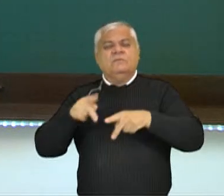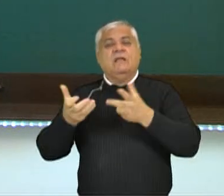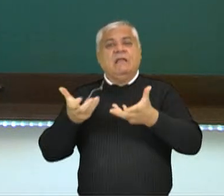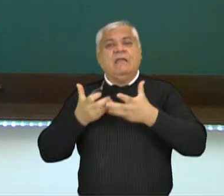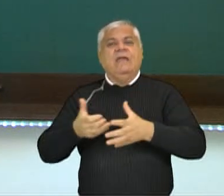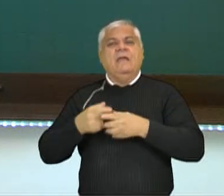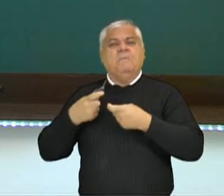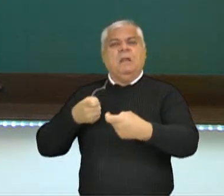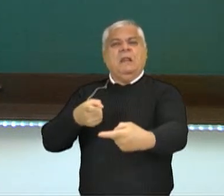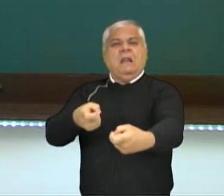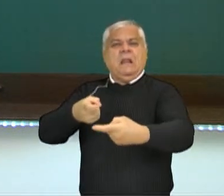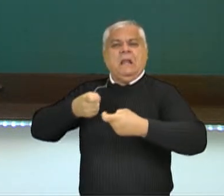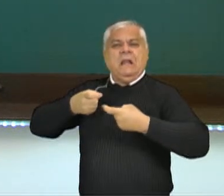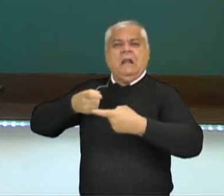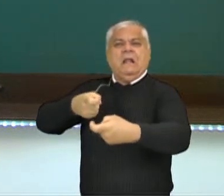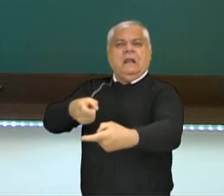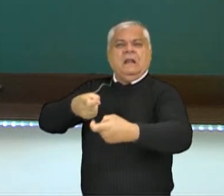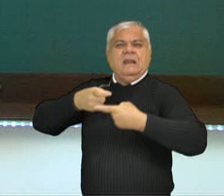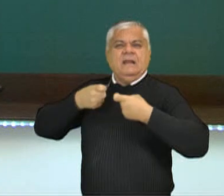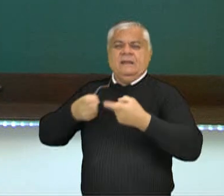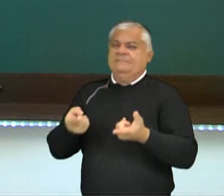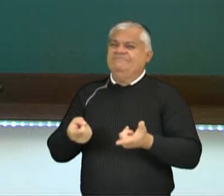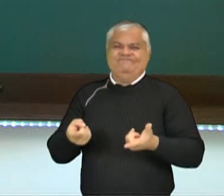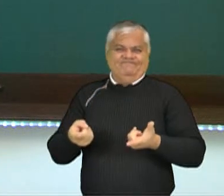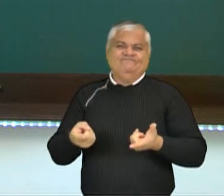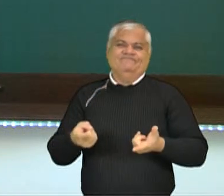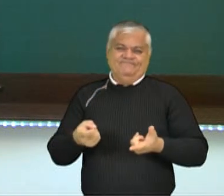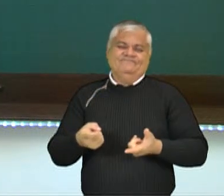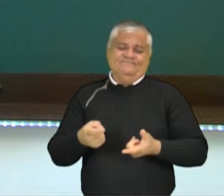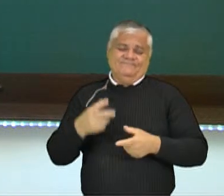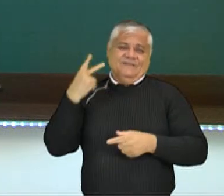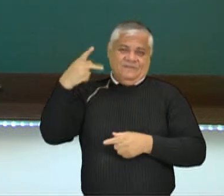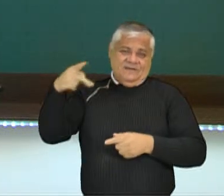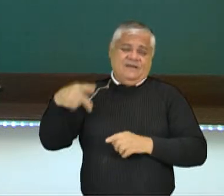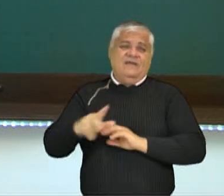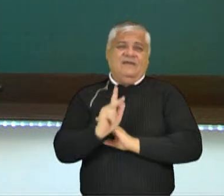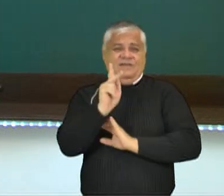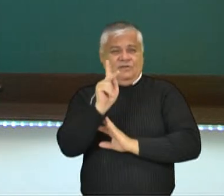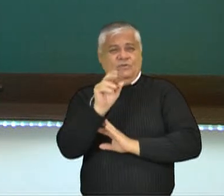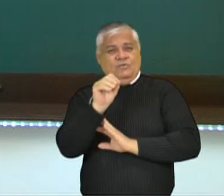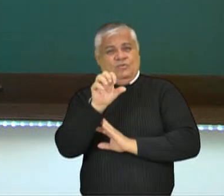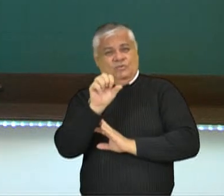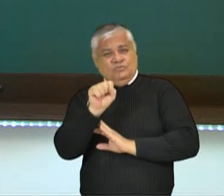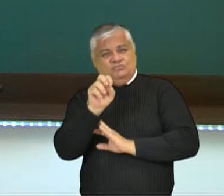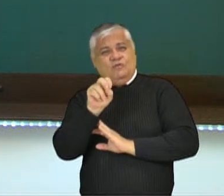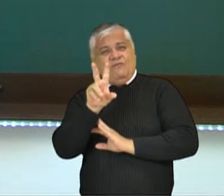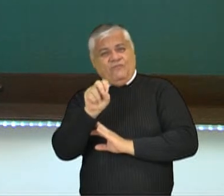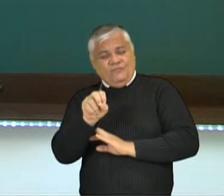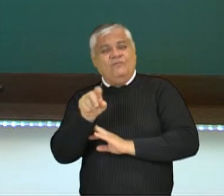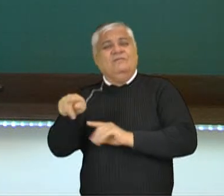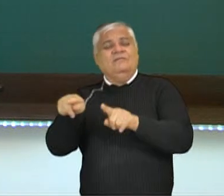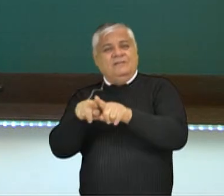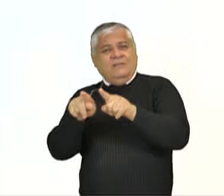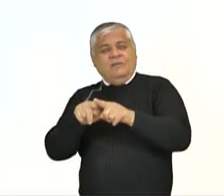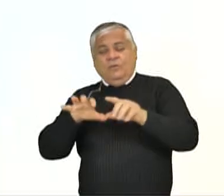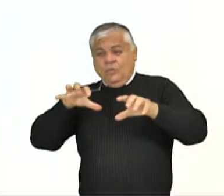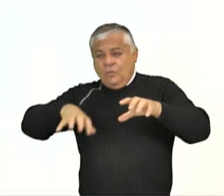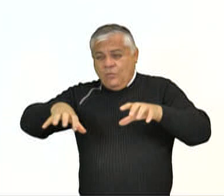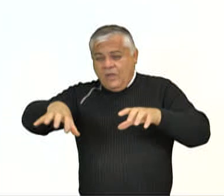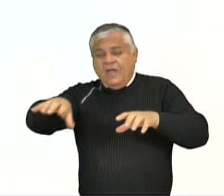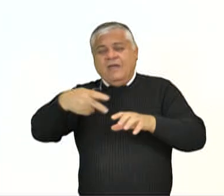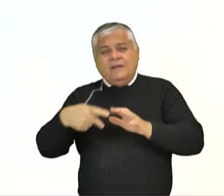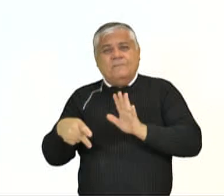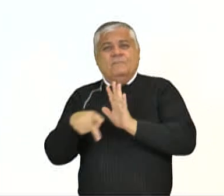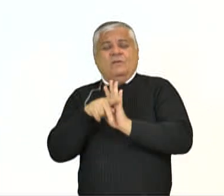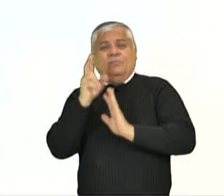conflito armado. Em Kosovo não foi diferente. O problema na região era mais delicado, o território era considerado um berço